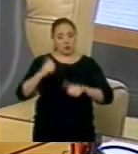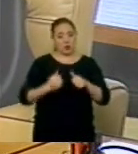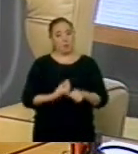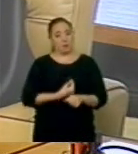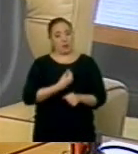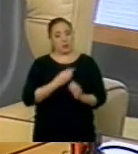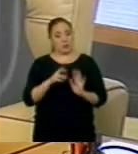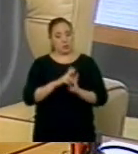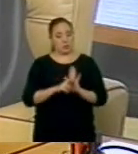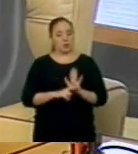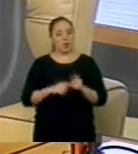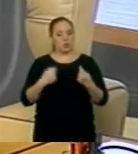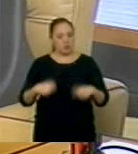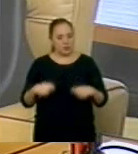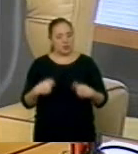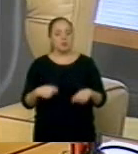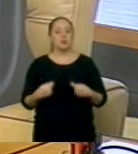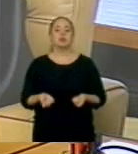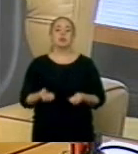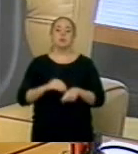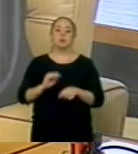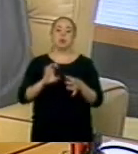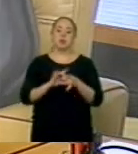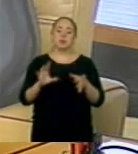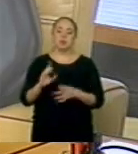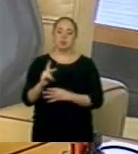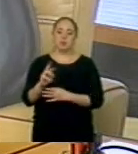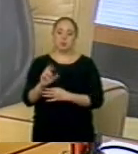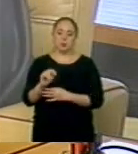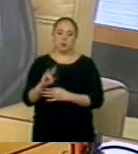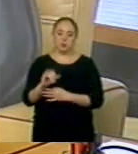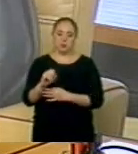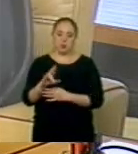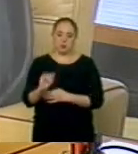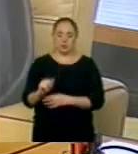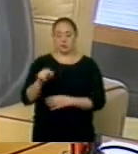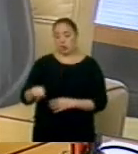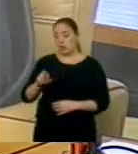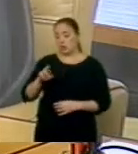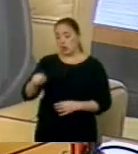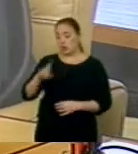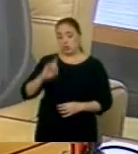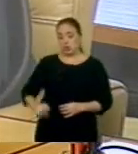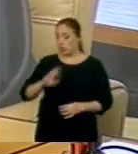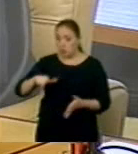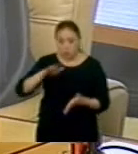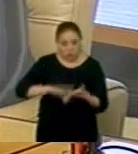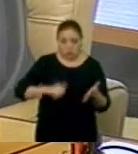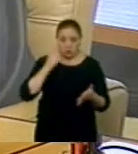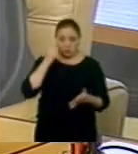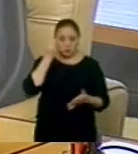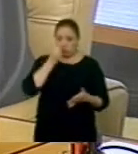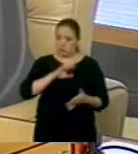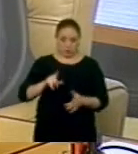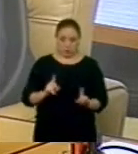dos requisitos necessários à concessão da liberdade provisória. Esse direito não foi subtraído dos parlamentares.